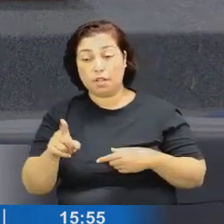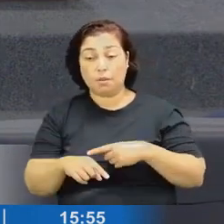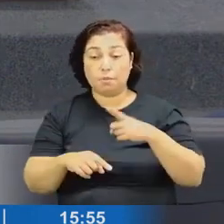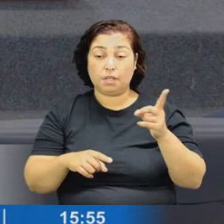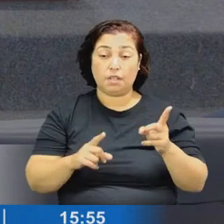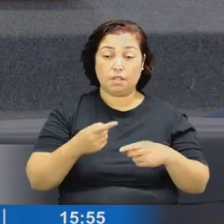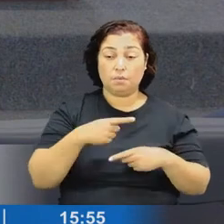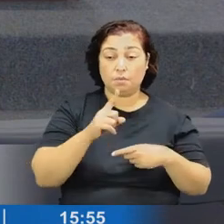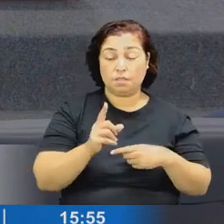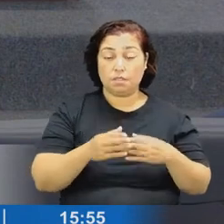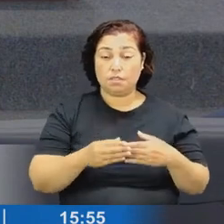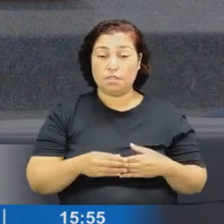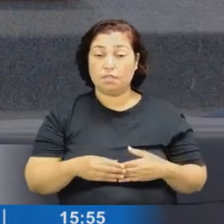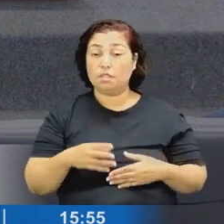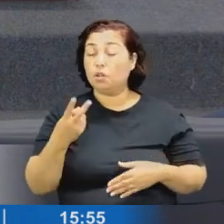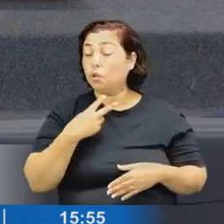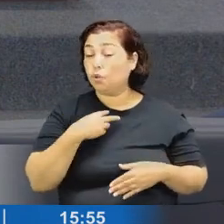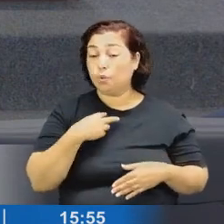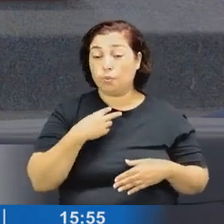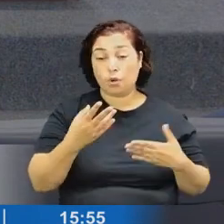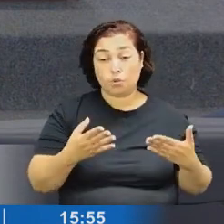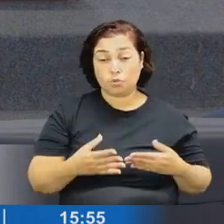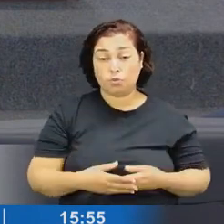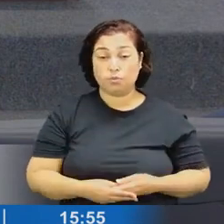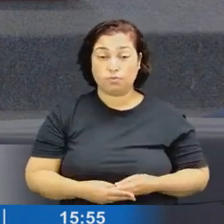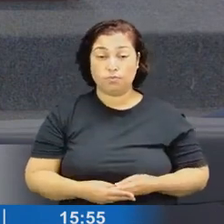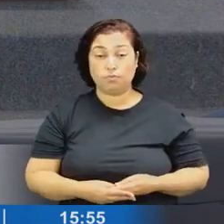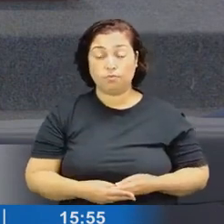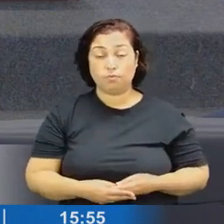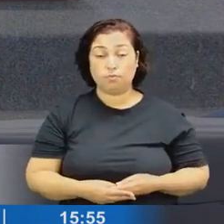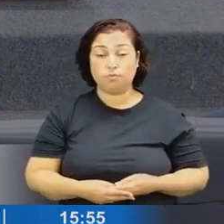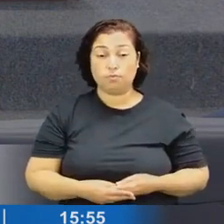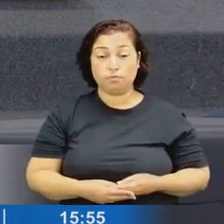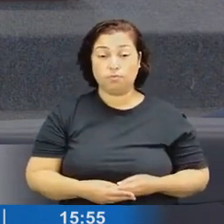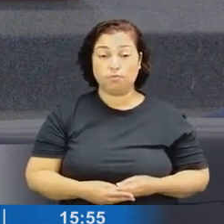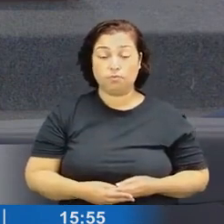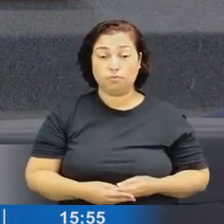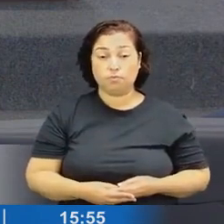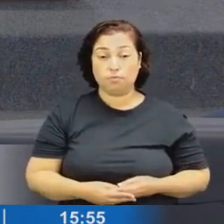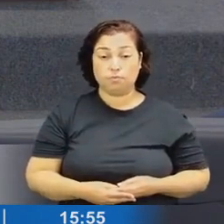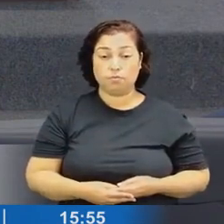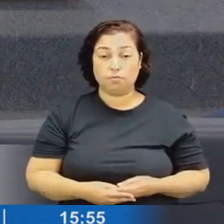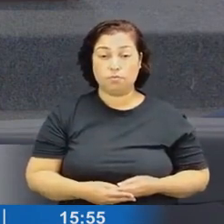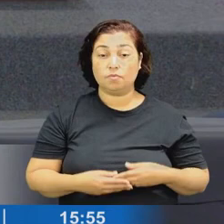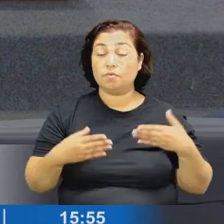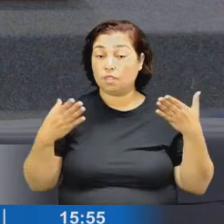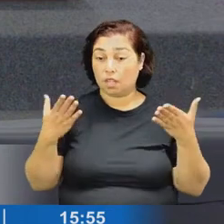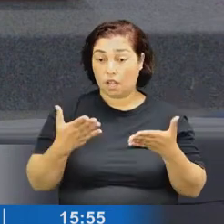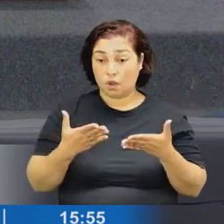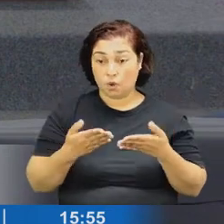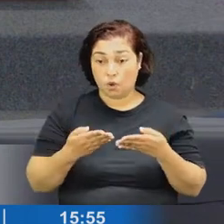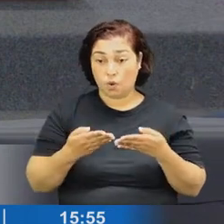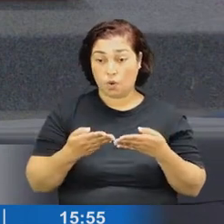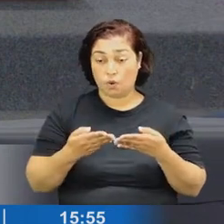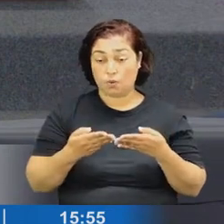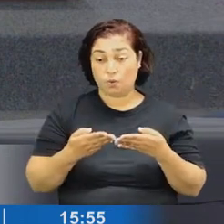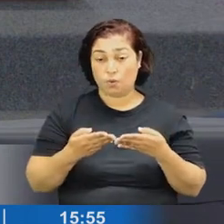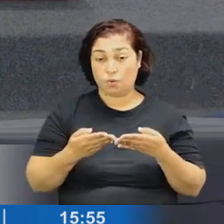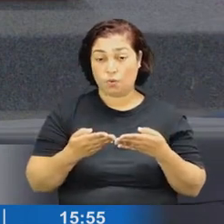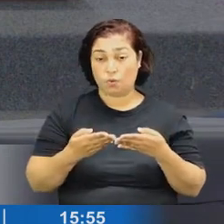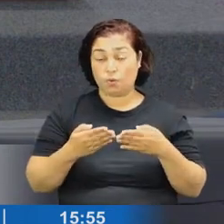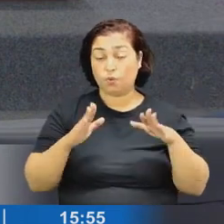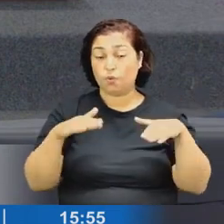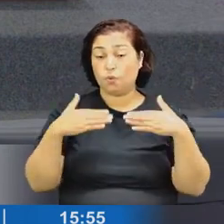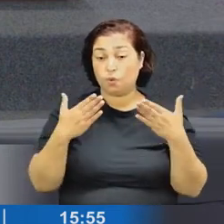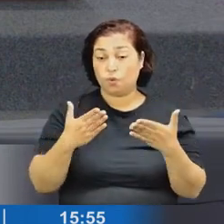aí você é bagunça Pô isso é bagunça isso não é trabalho entendeu ó agora faz o seguinte qual